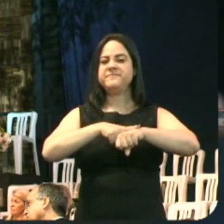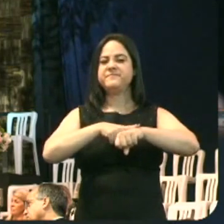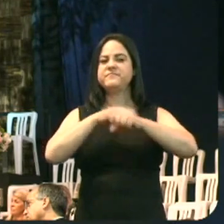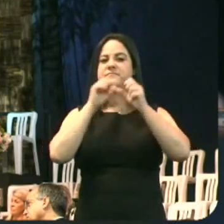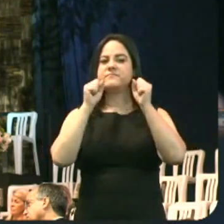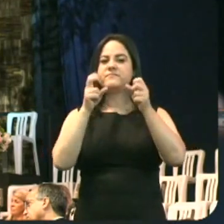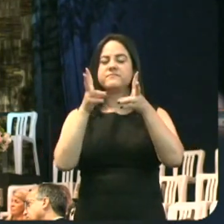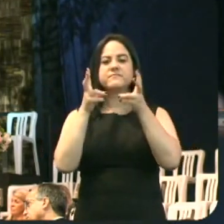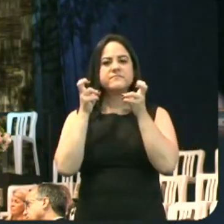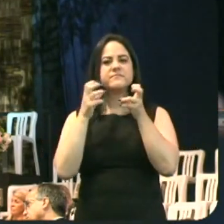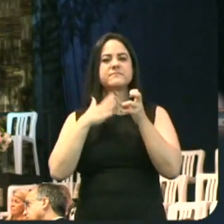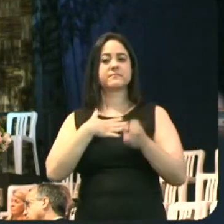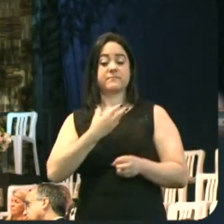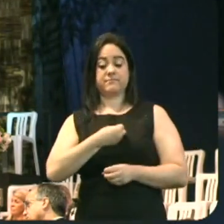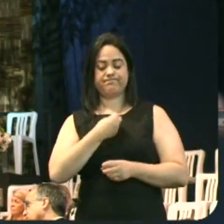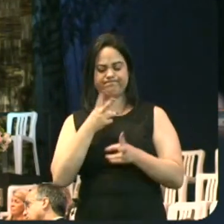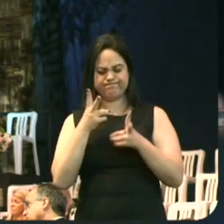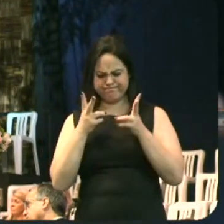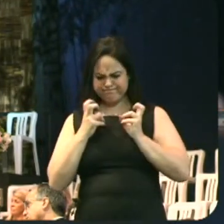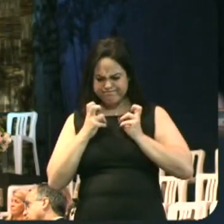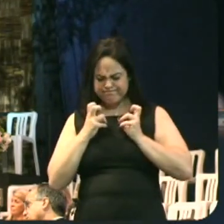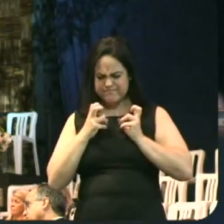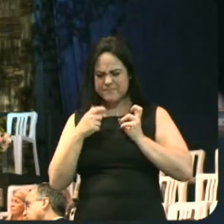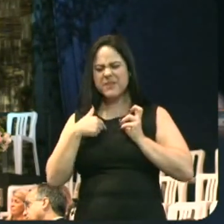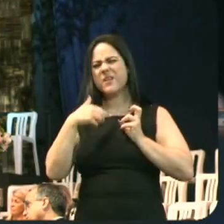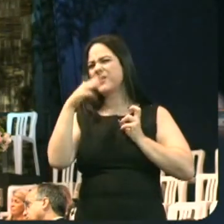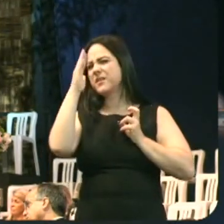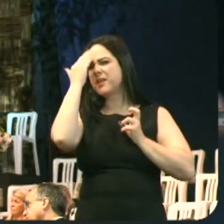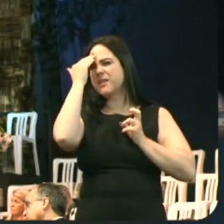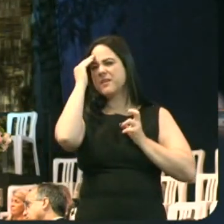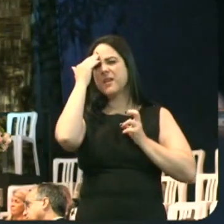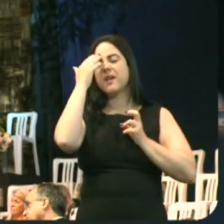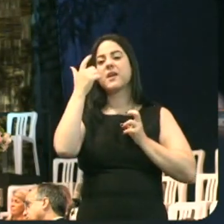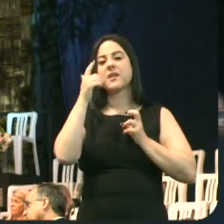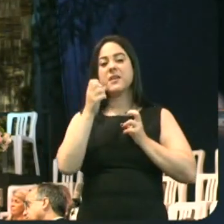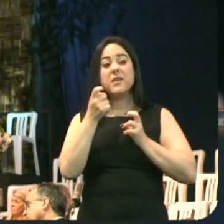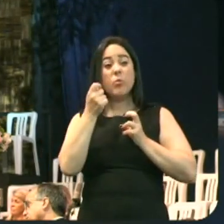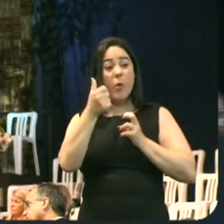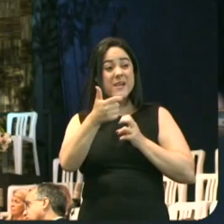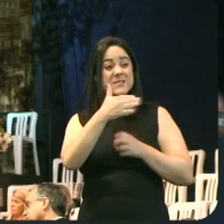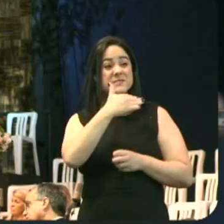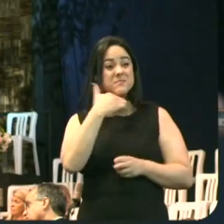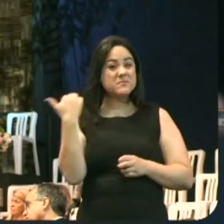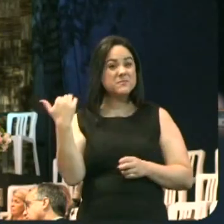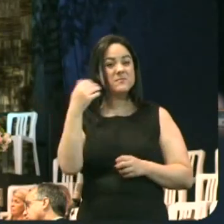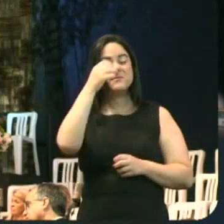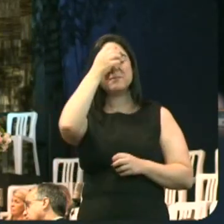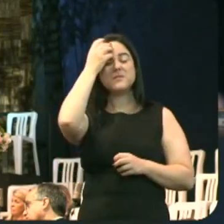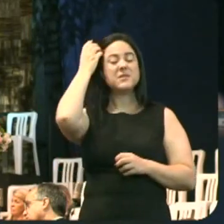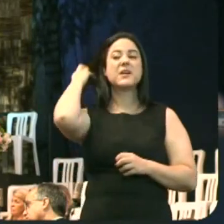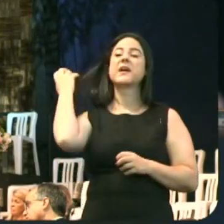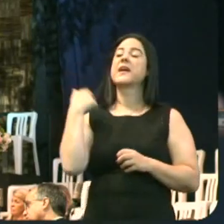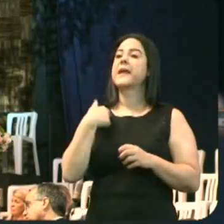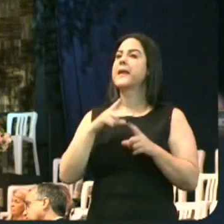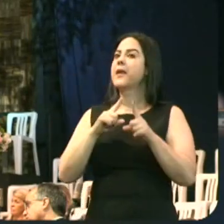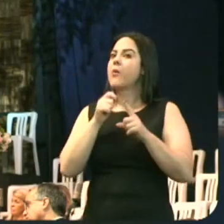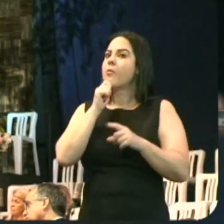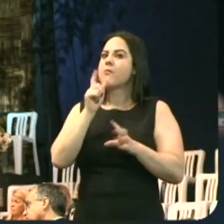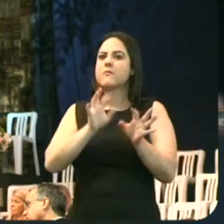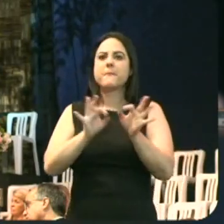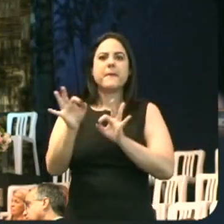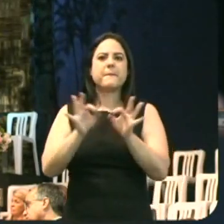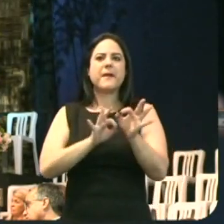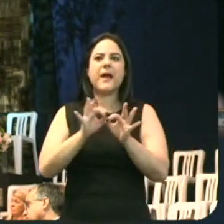pude perceber a minha vida, e eu pude entender que eu estava prestes a morrer, e eu não estava preparado para